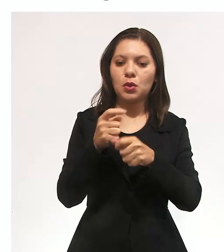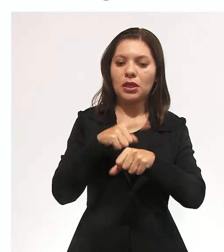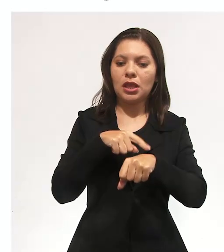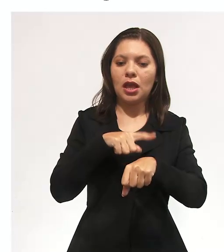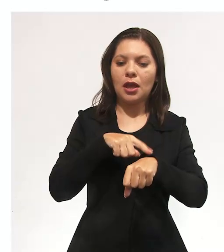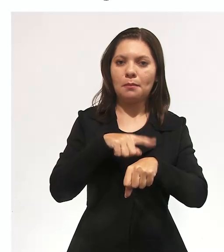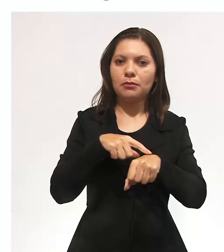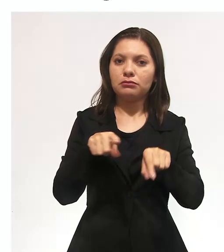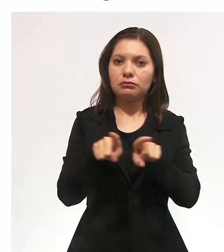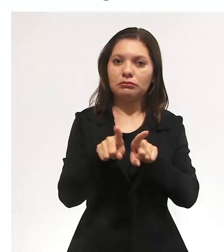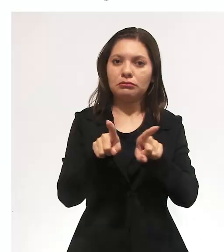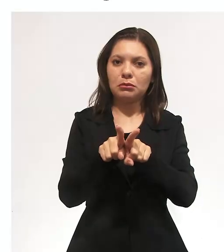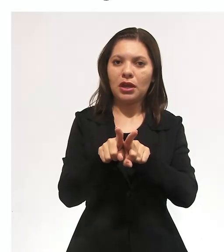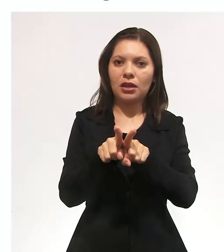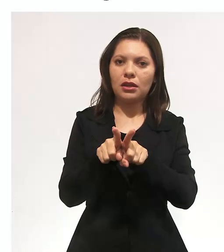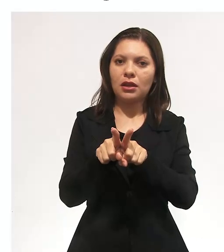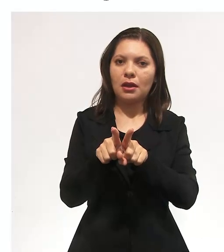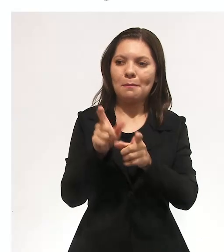passagem. Então,